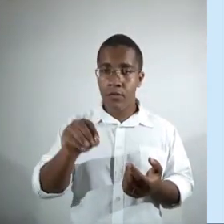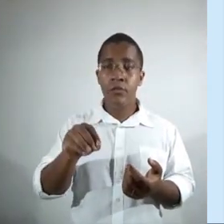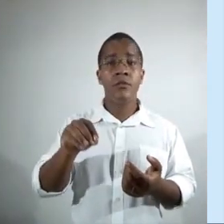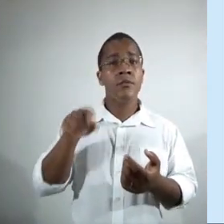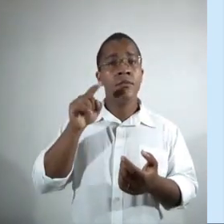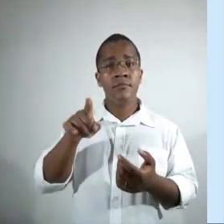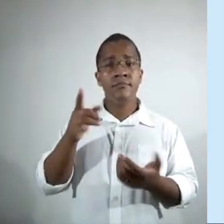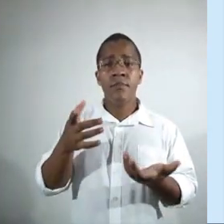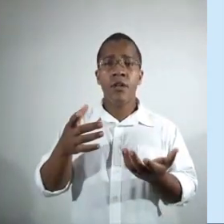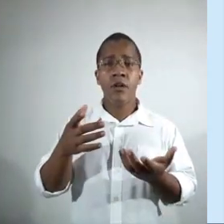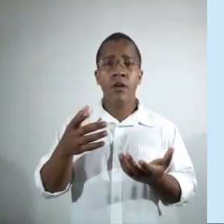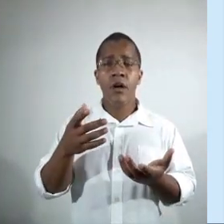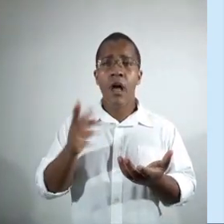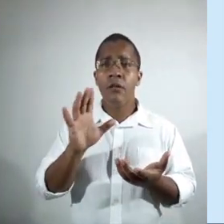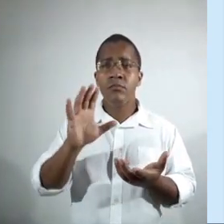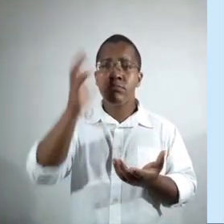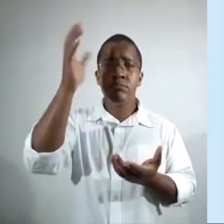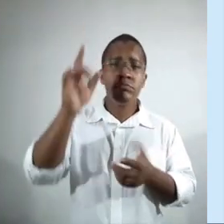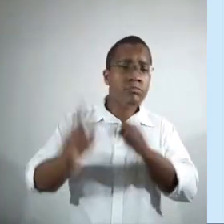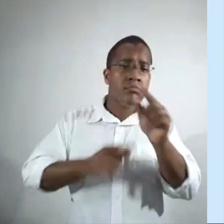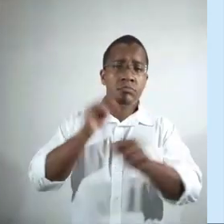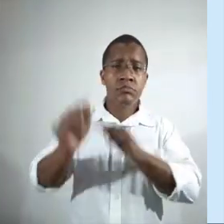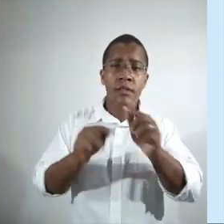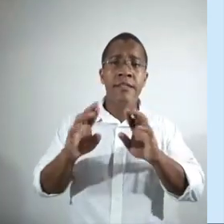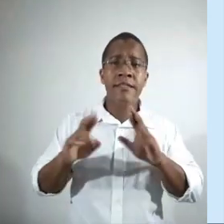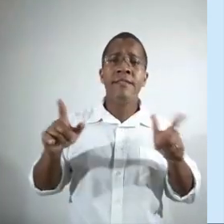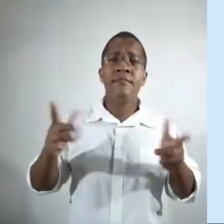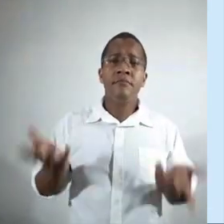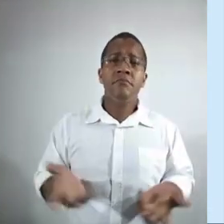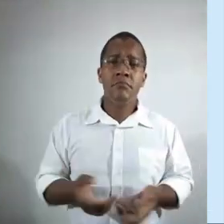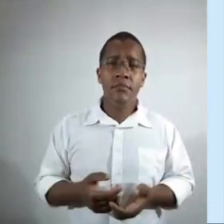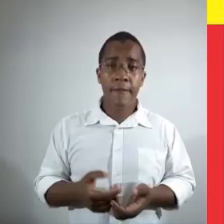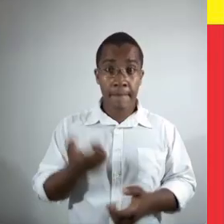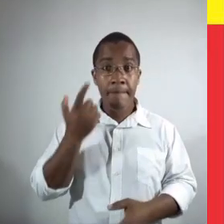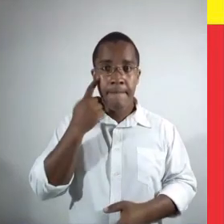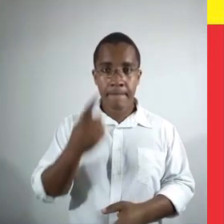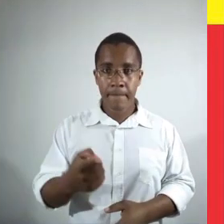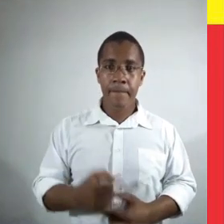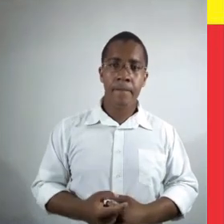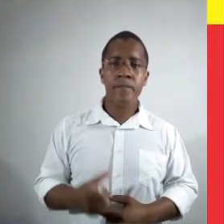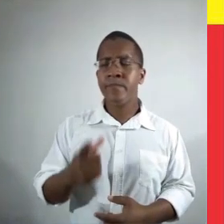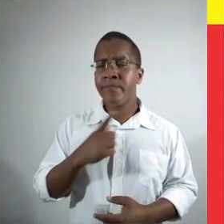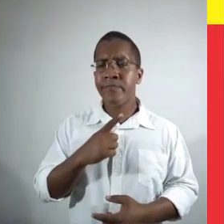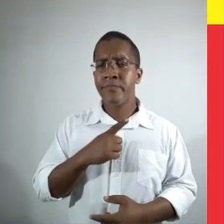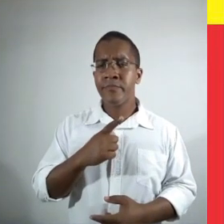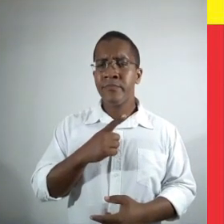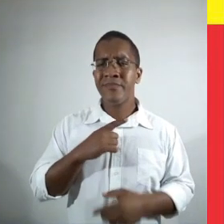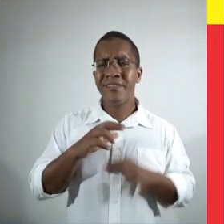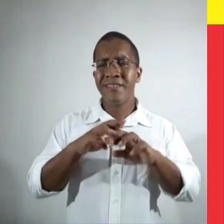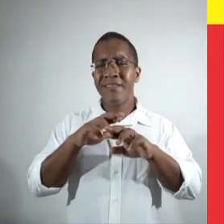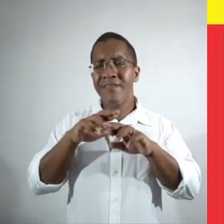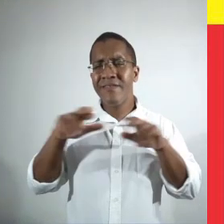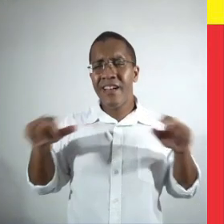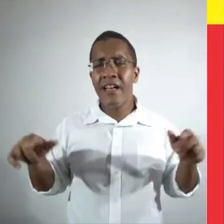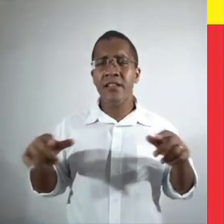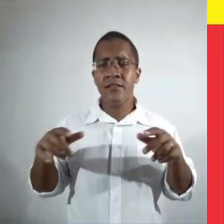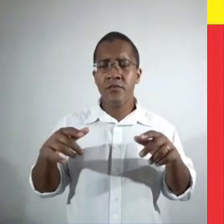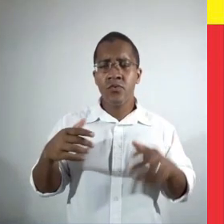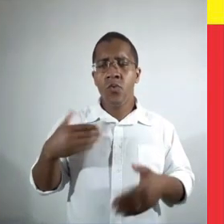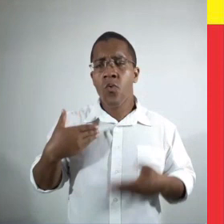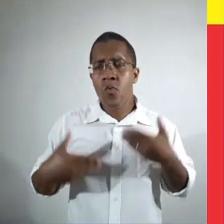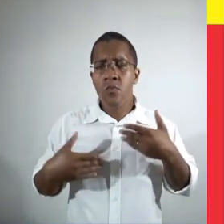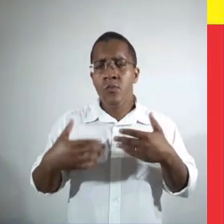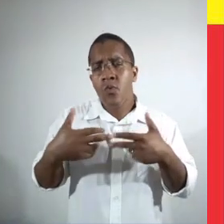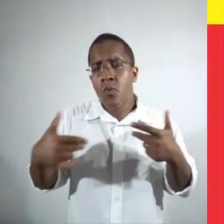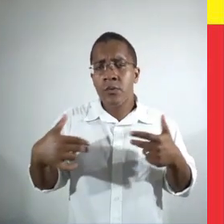sexuais, o que é que ocorre assim de diferente? Então, vejam só, eles atendem a várias